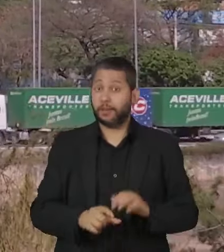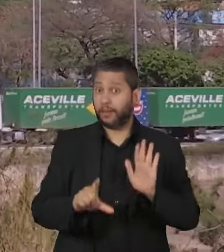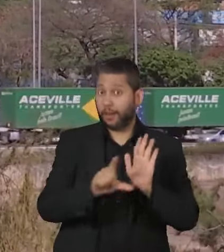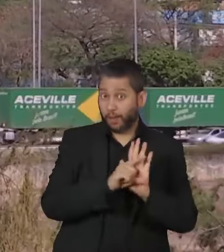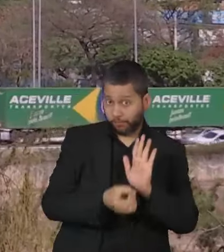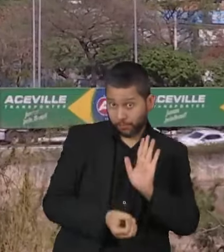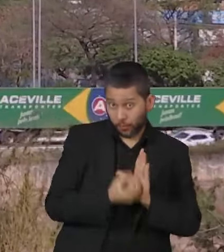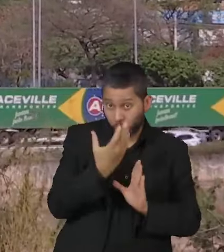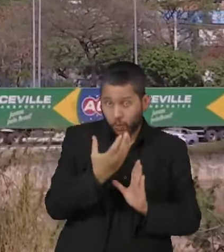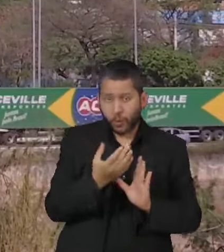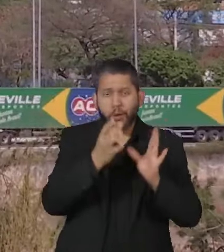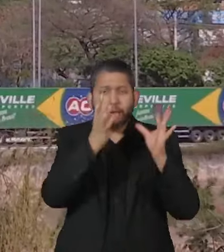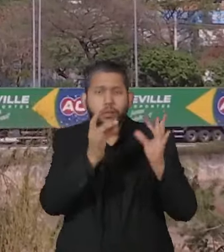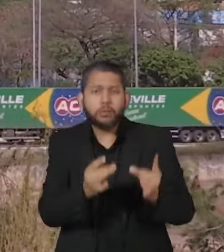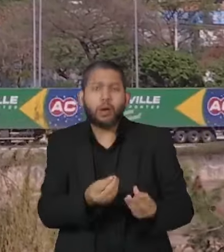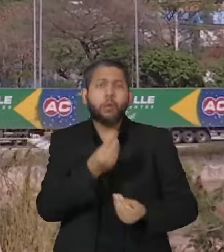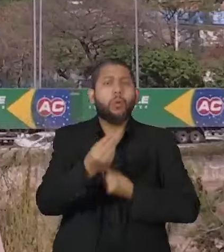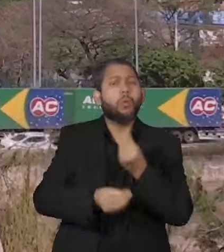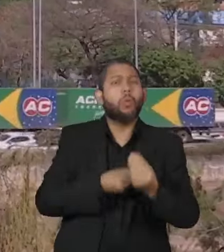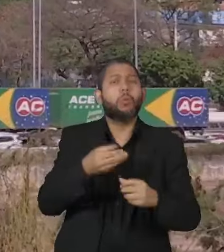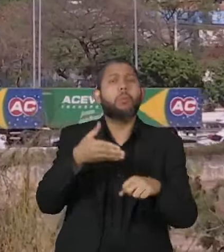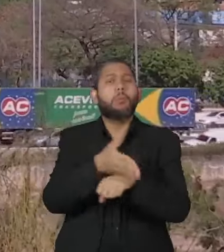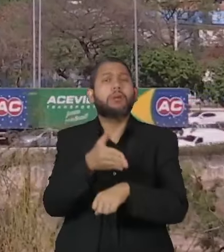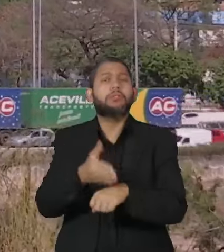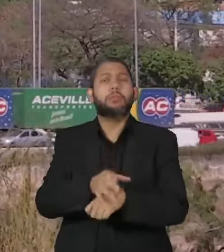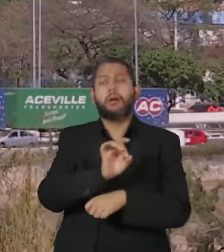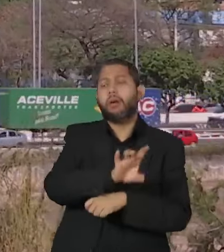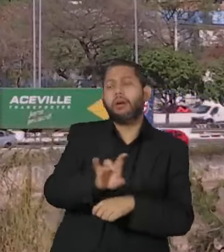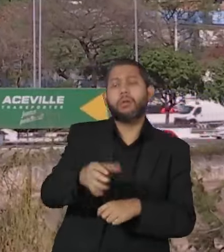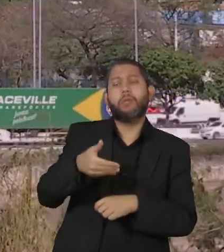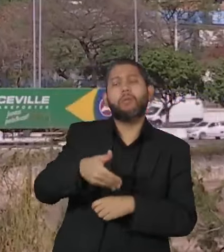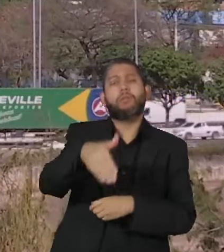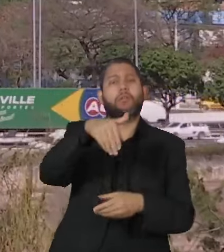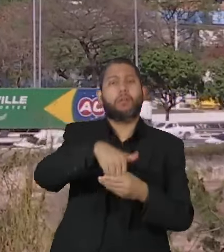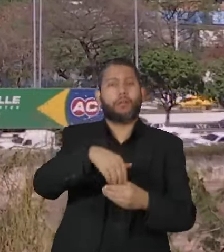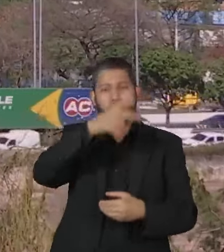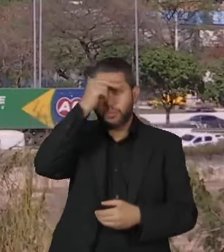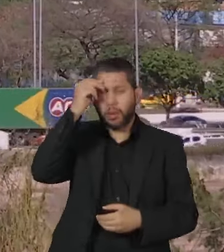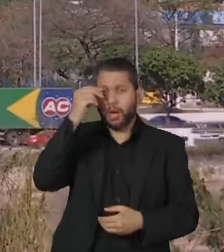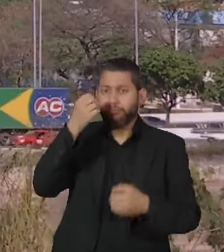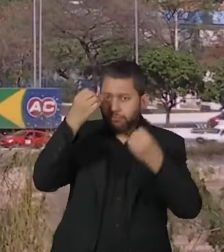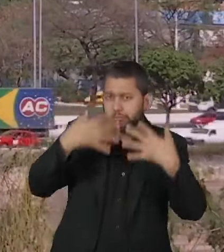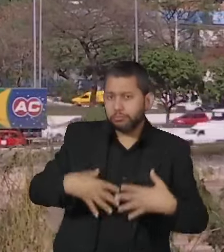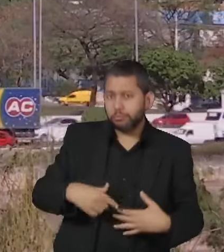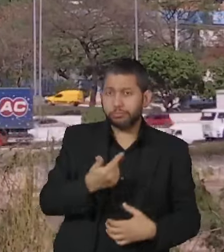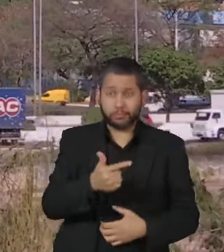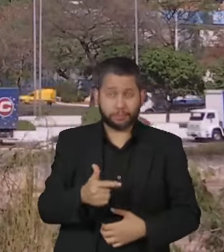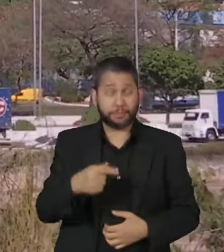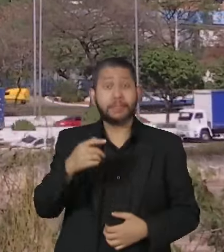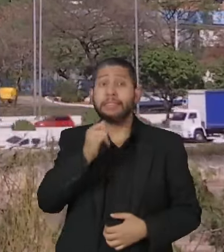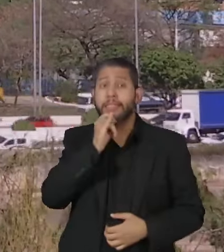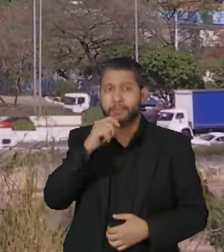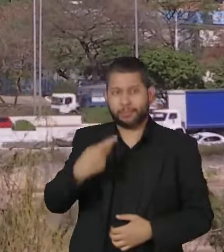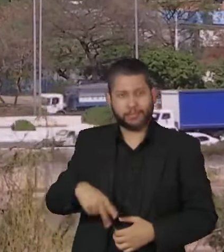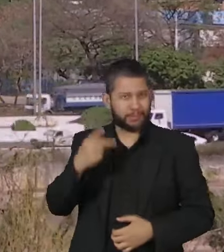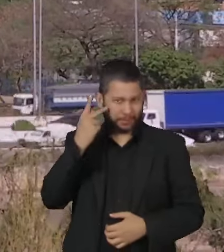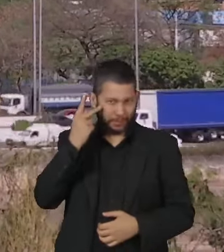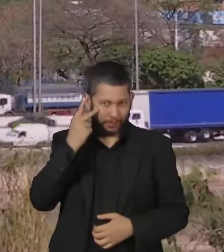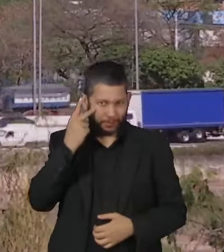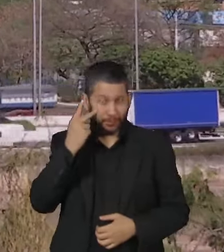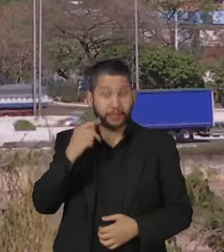não detalha como deve ser a participação de cada sigla nas eleições municipais aqui em São Paulo por exemplo a